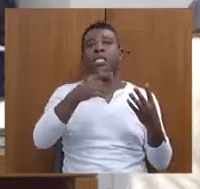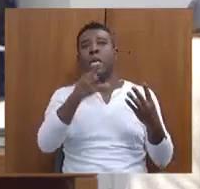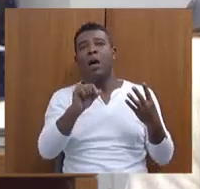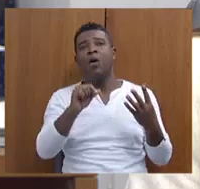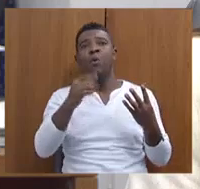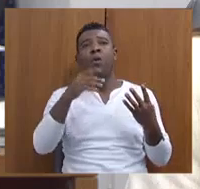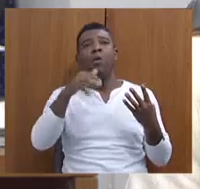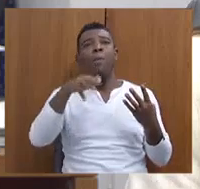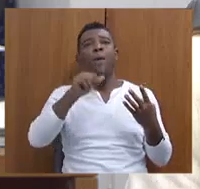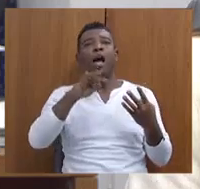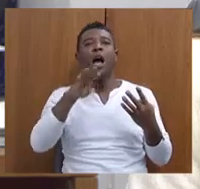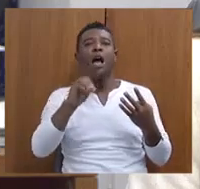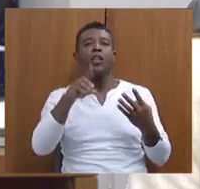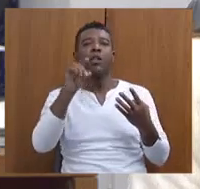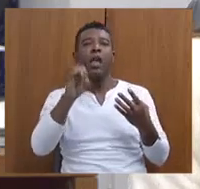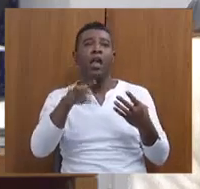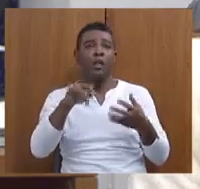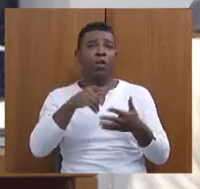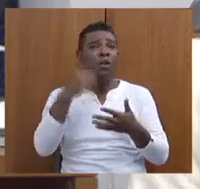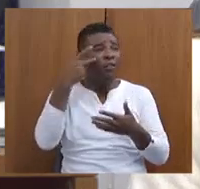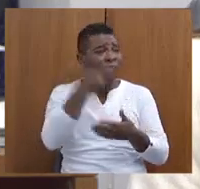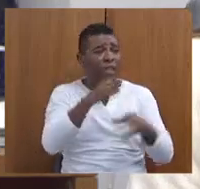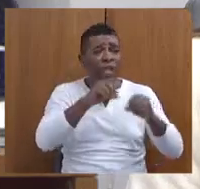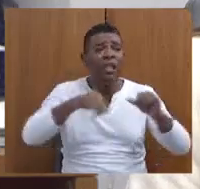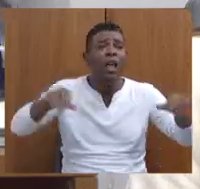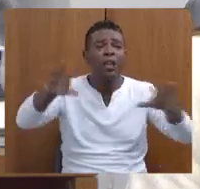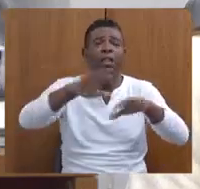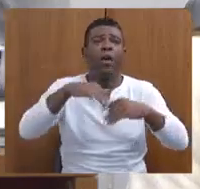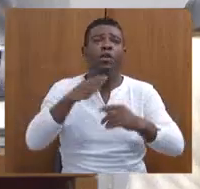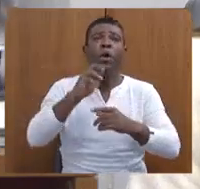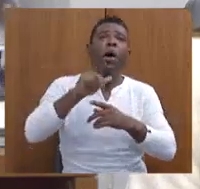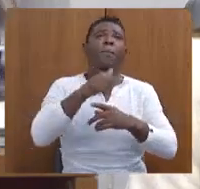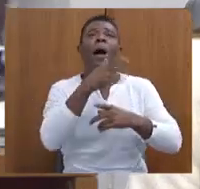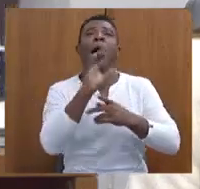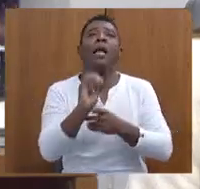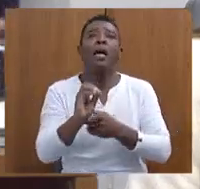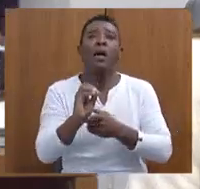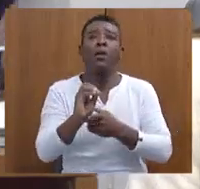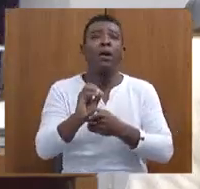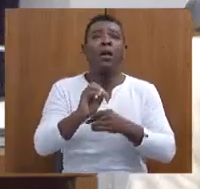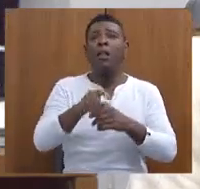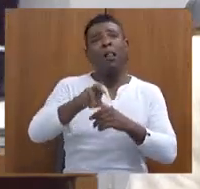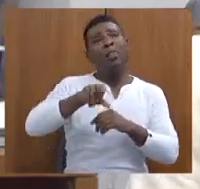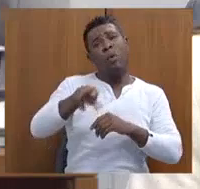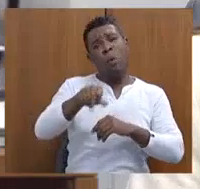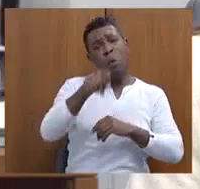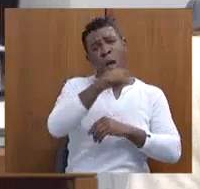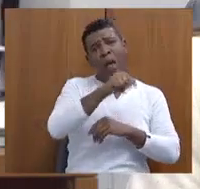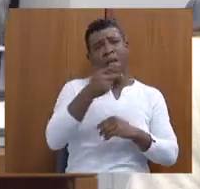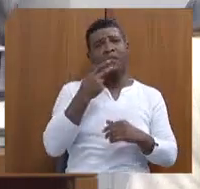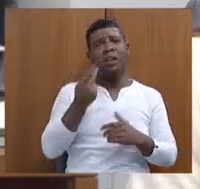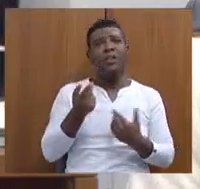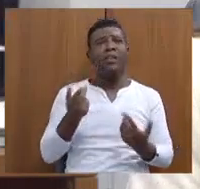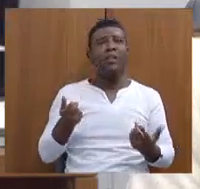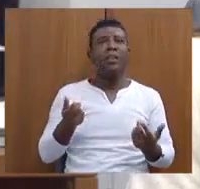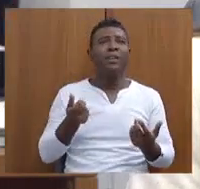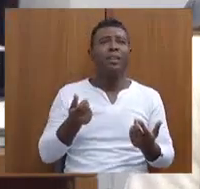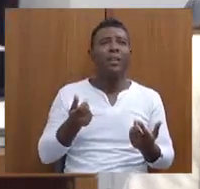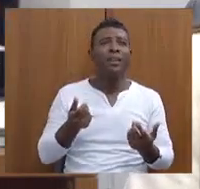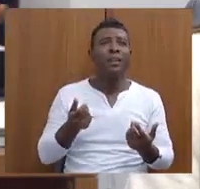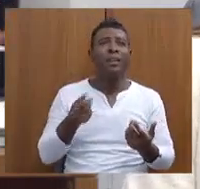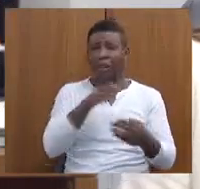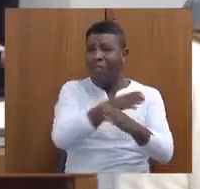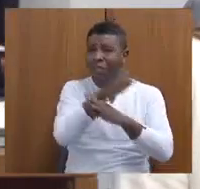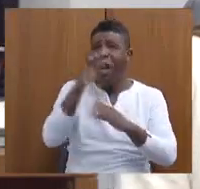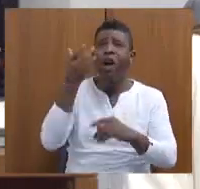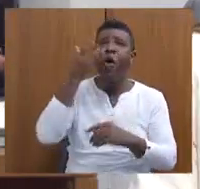Barão não é a realidade de condições de desenvolvimento o gente vai em Ouro